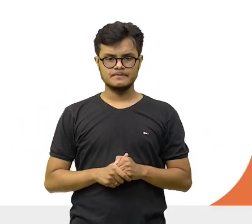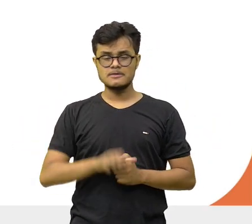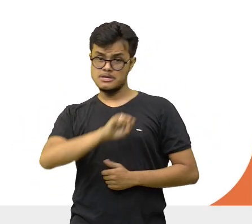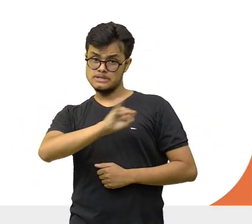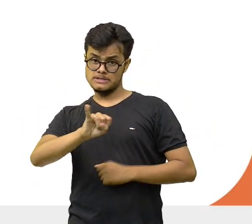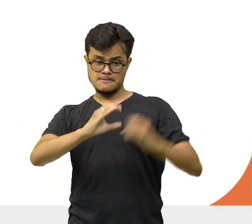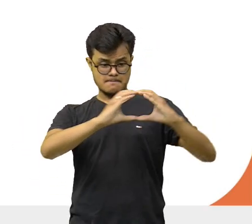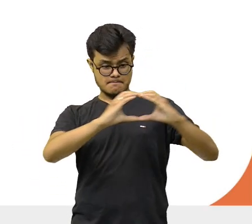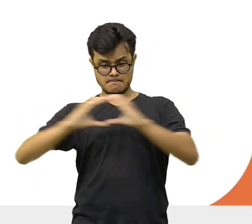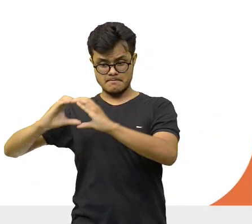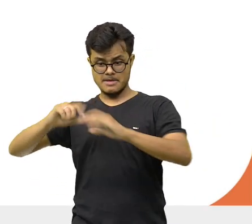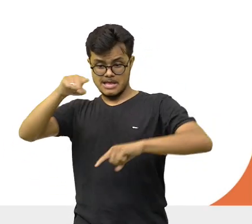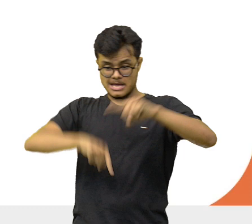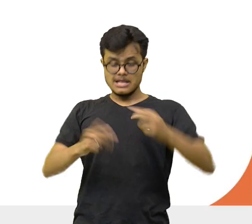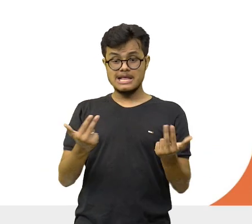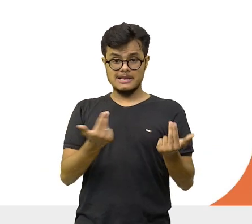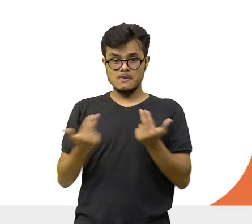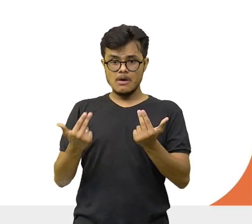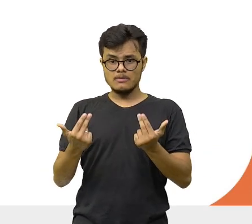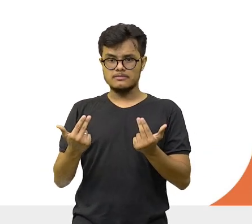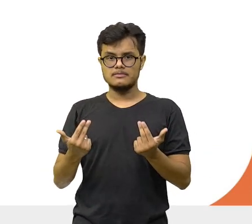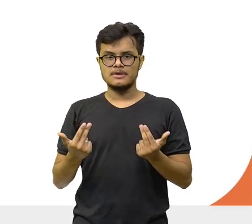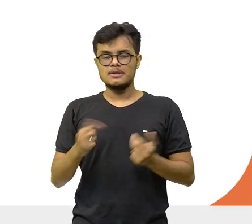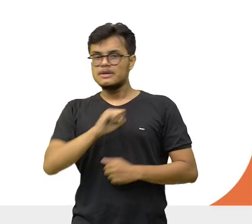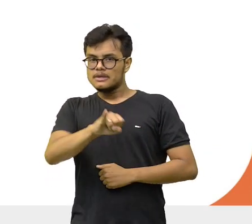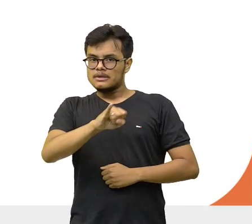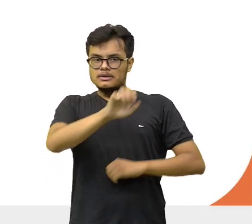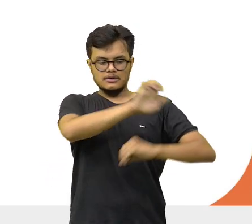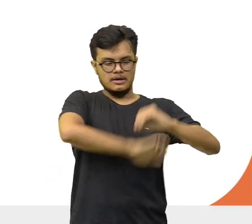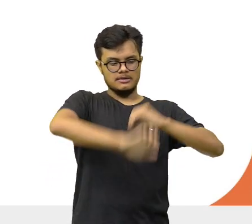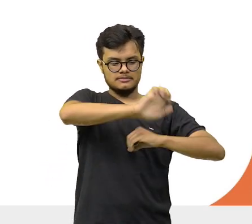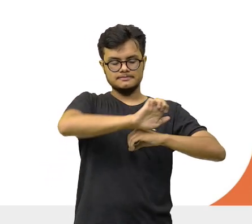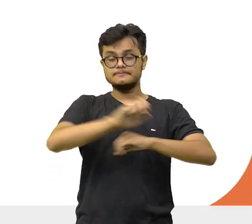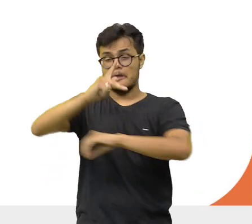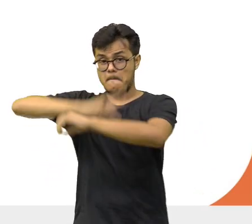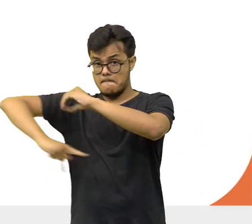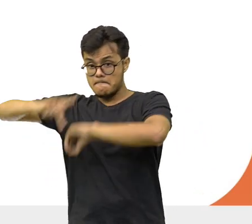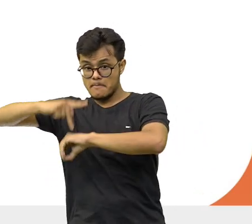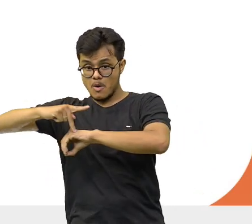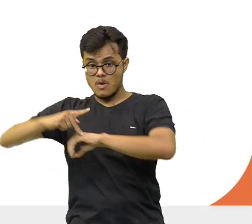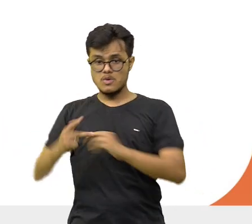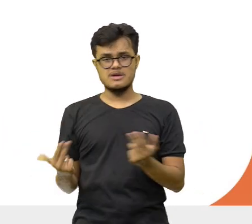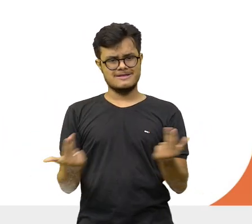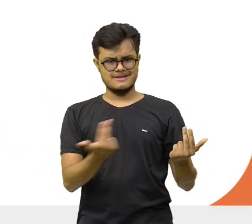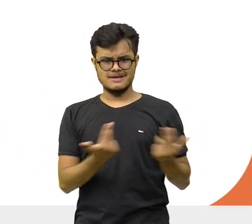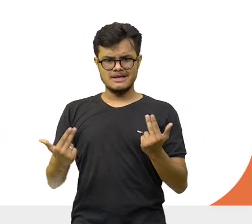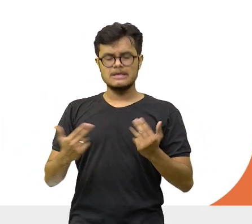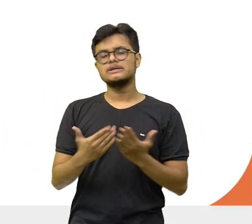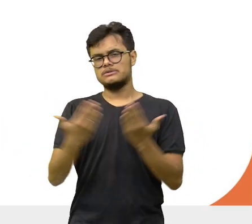corpos idênticos, a carga resultante de contato entre corpos idênticos vai ser